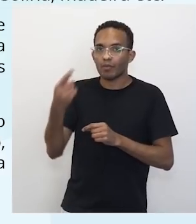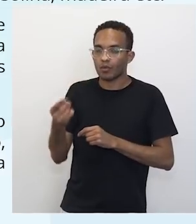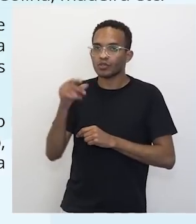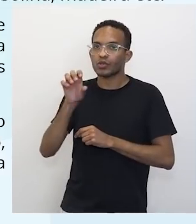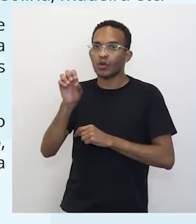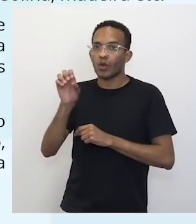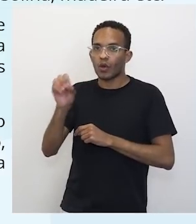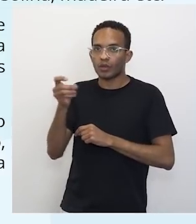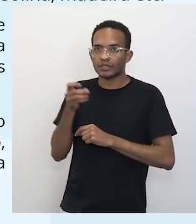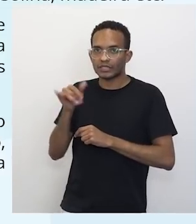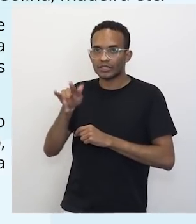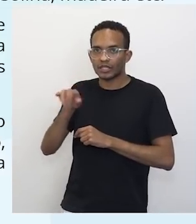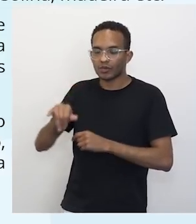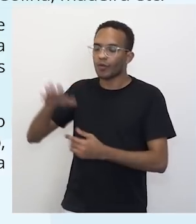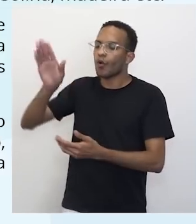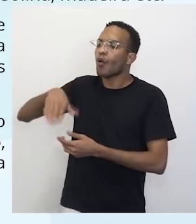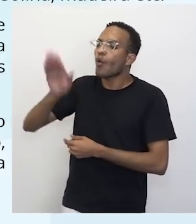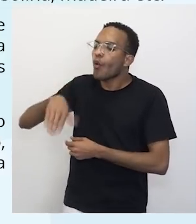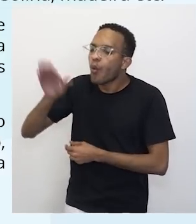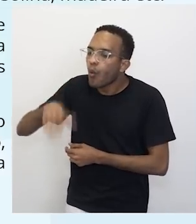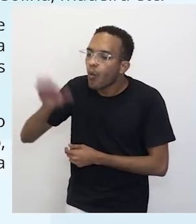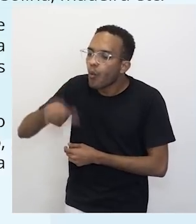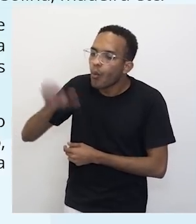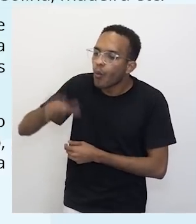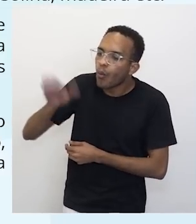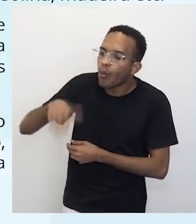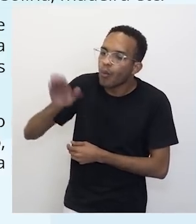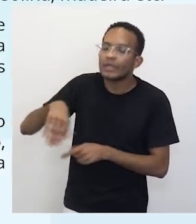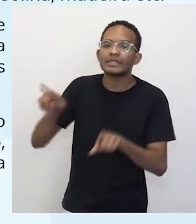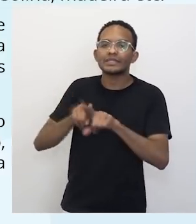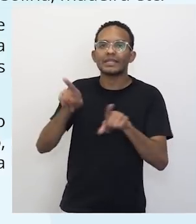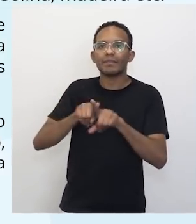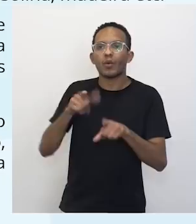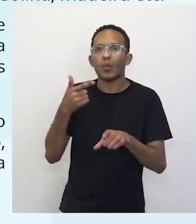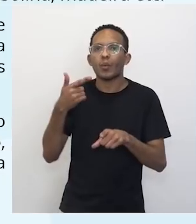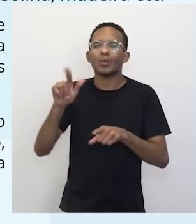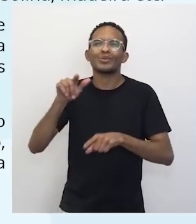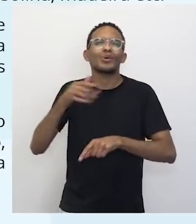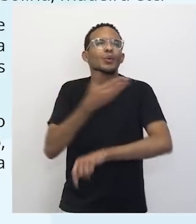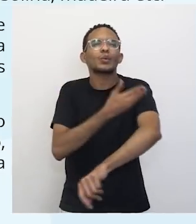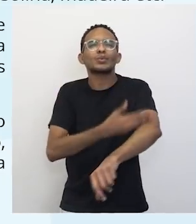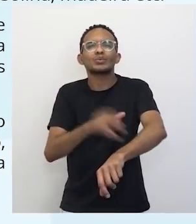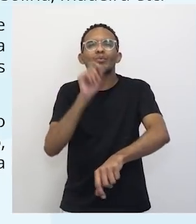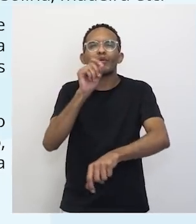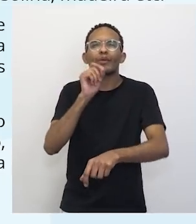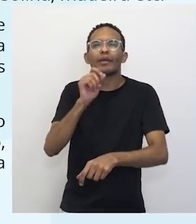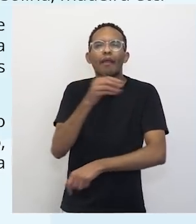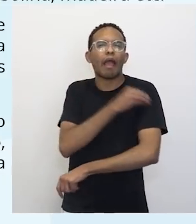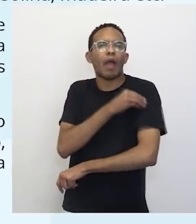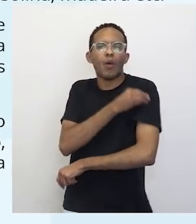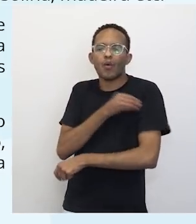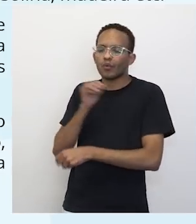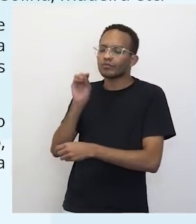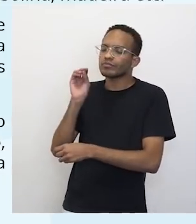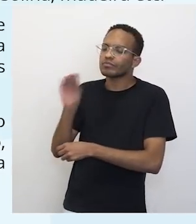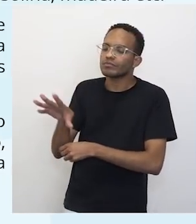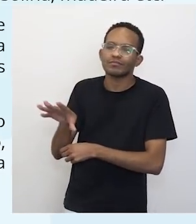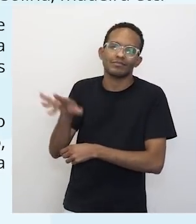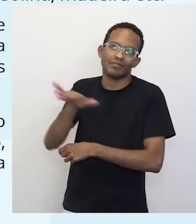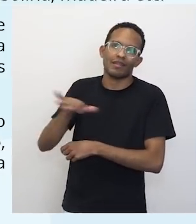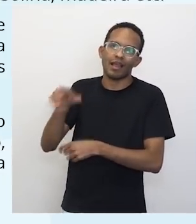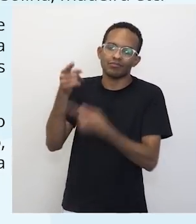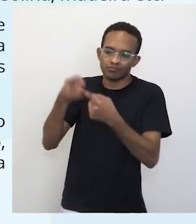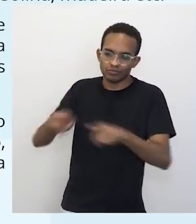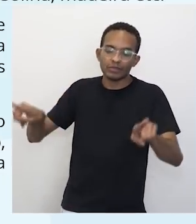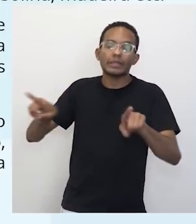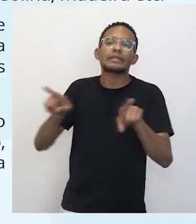oxigênio, né, que eu vou abanar, e o combustível. Geralmente a gente joga álcool, né, na churrasqueira.